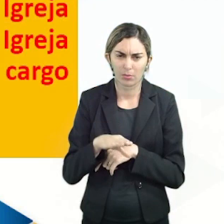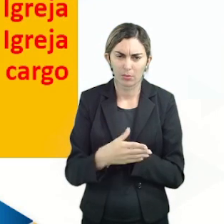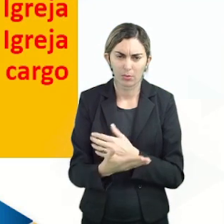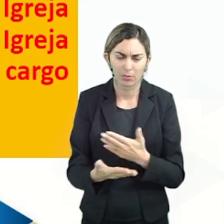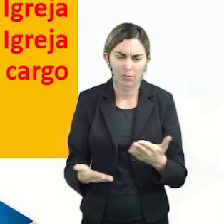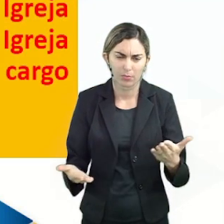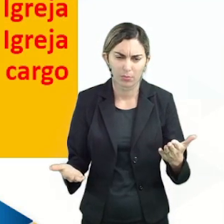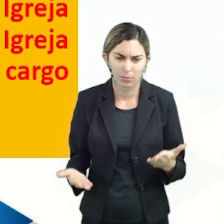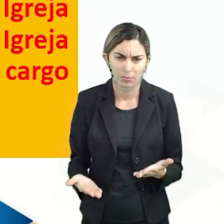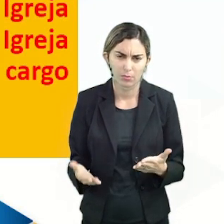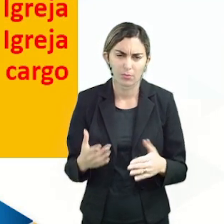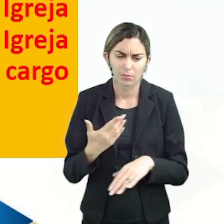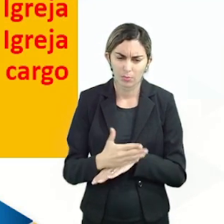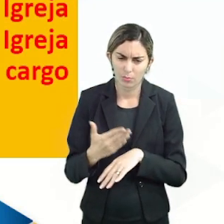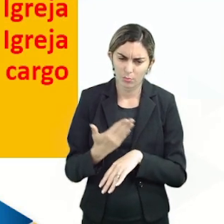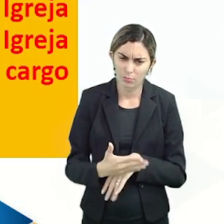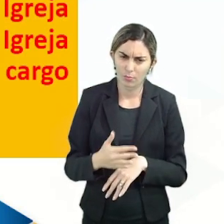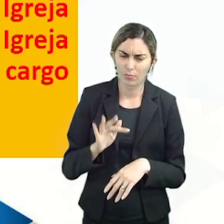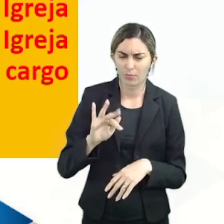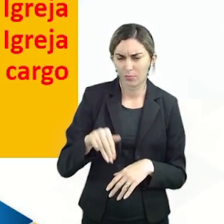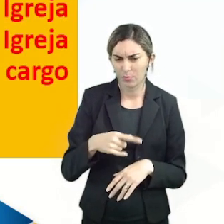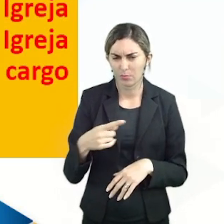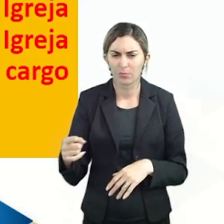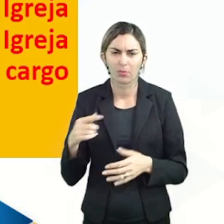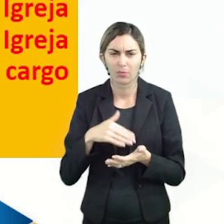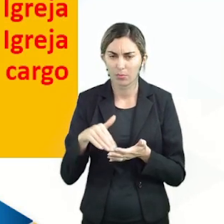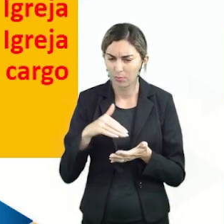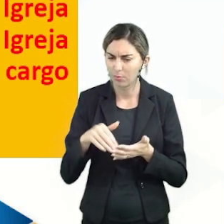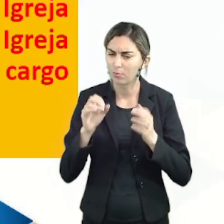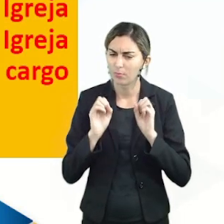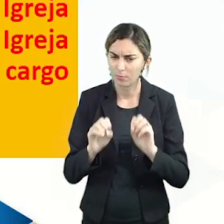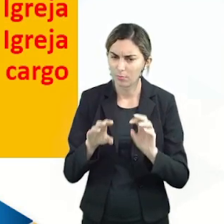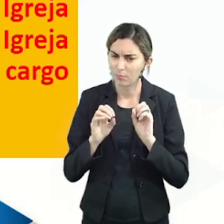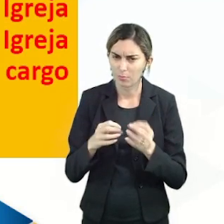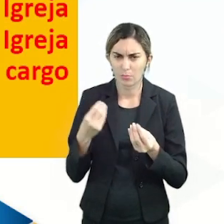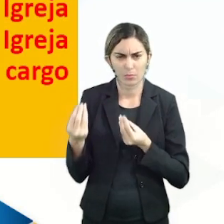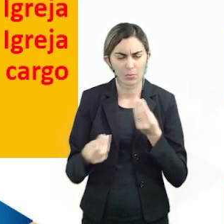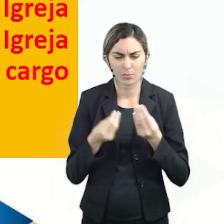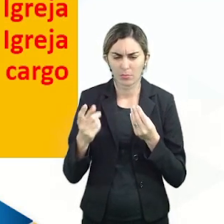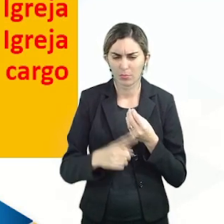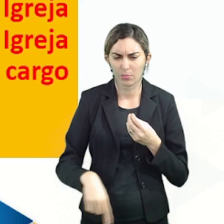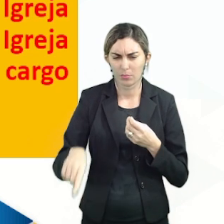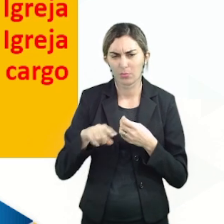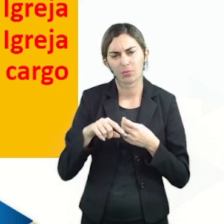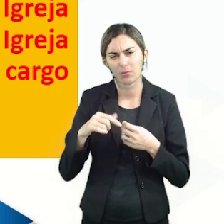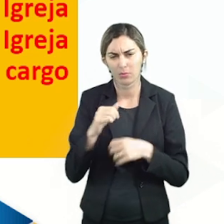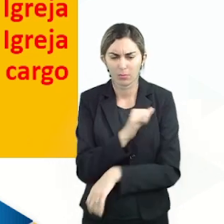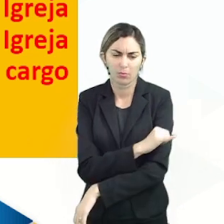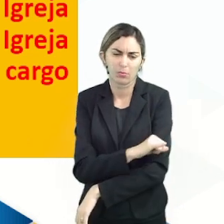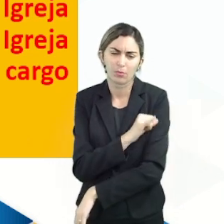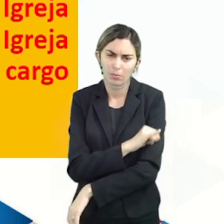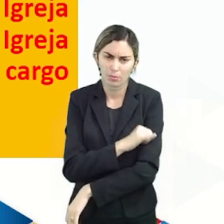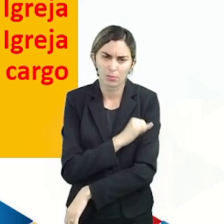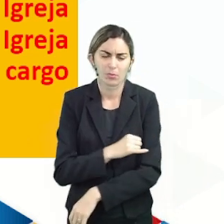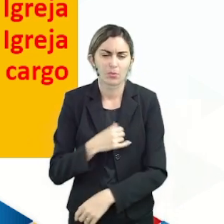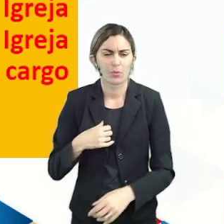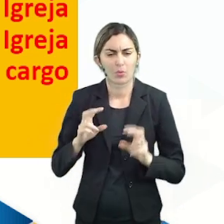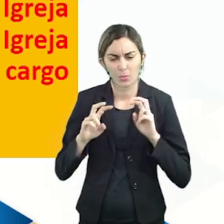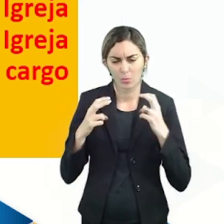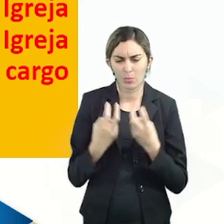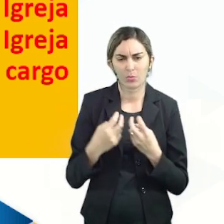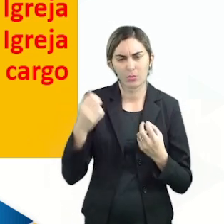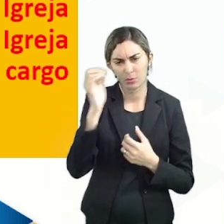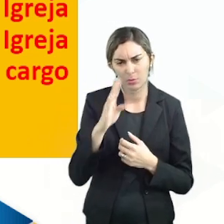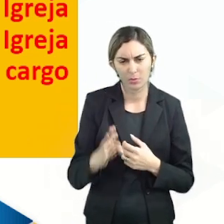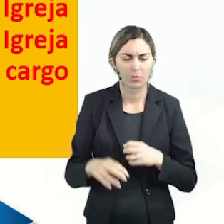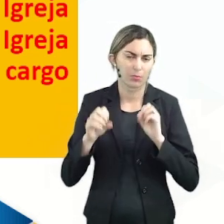vocês. Exerceu funções na Secretaria de Educação, como nós observamos, no Rio de Janeiro, e no Conselho Nacional